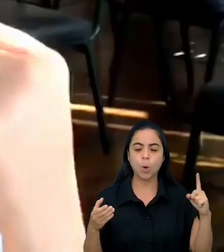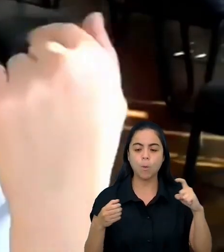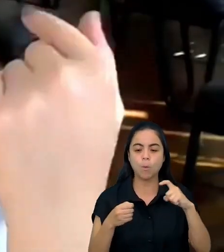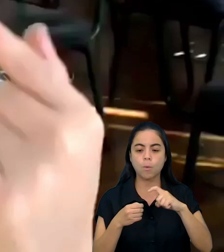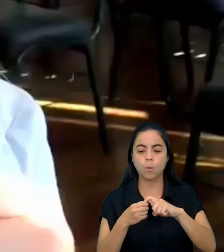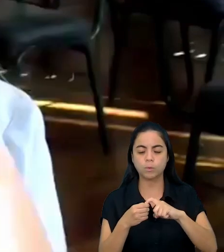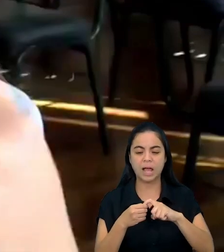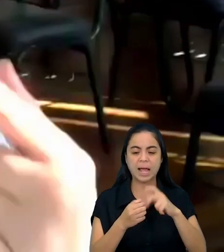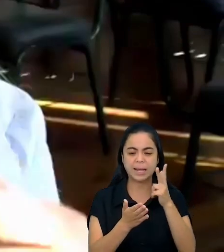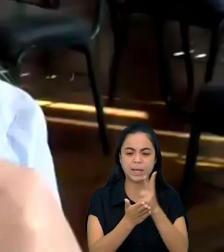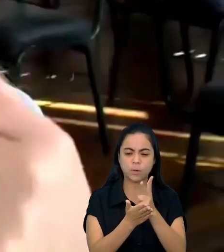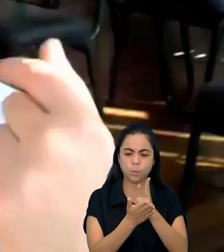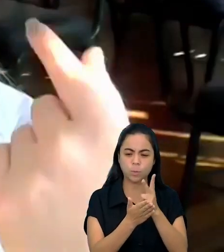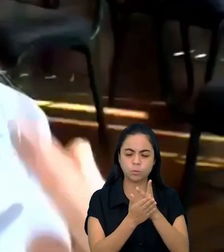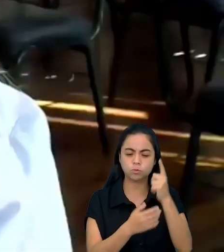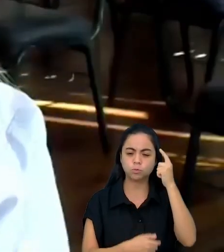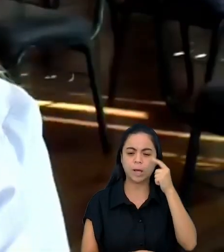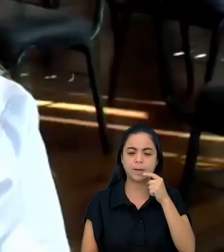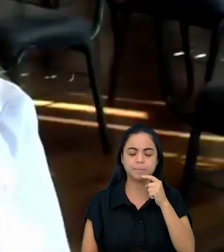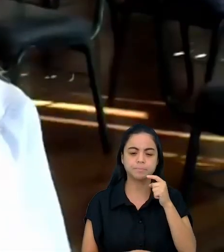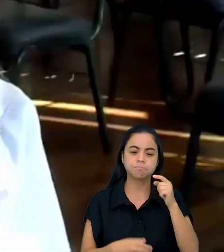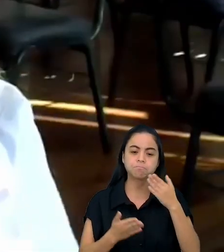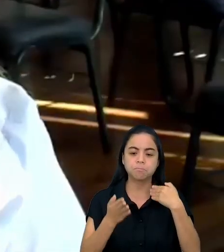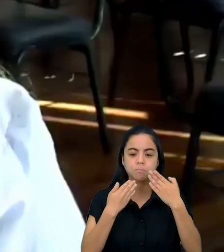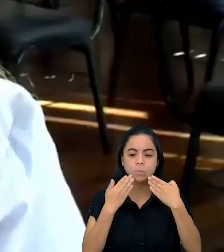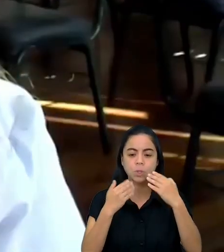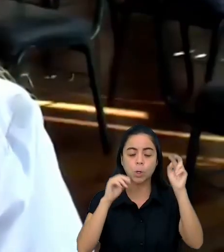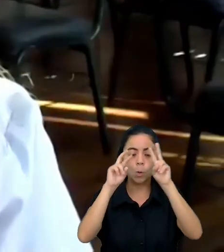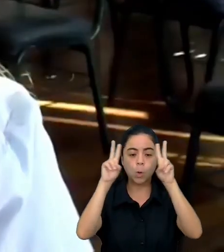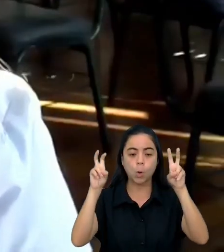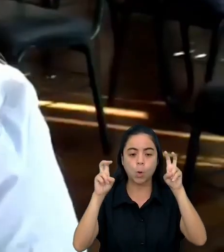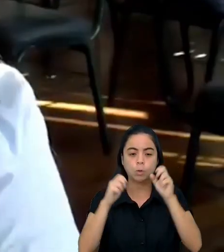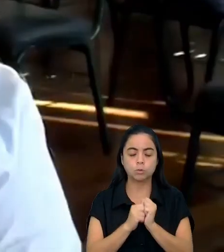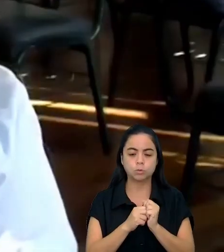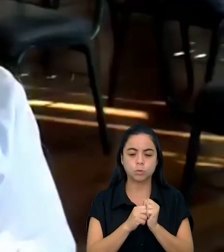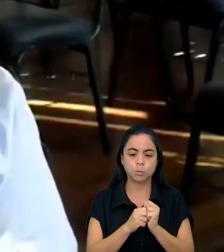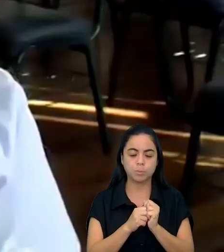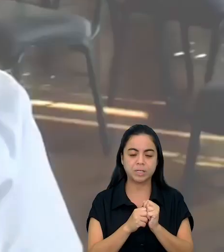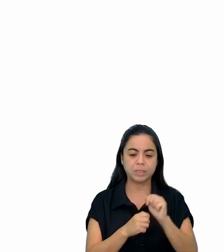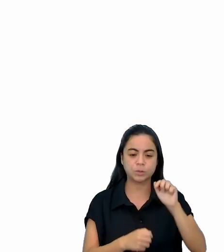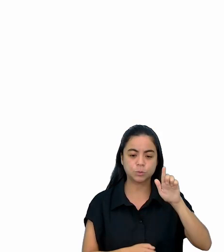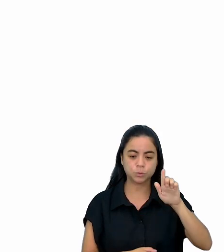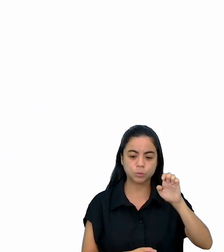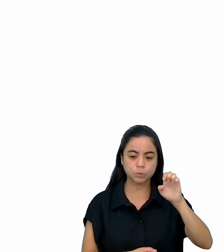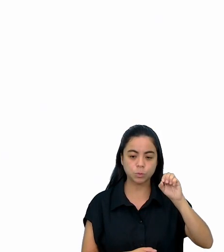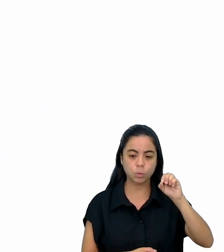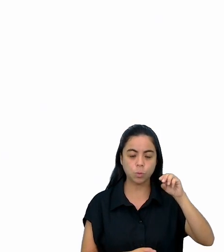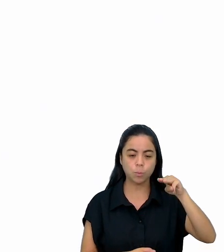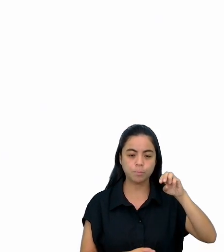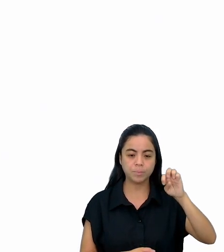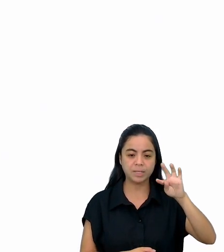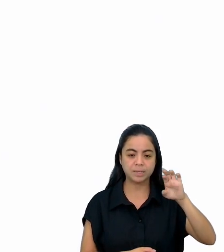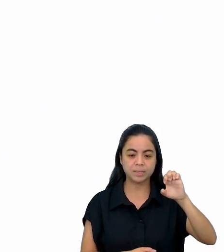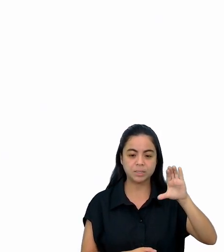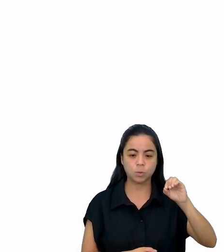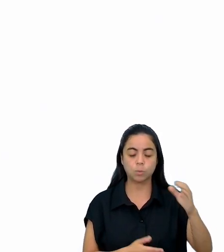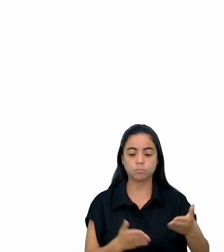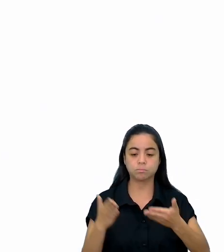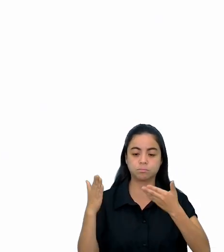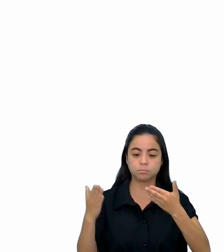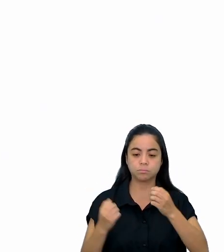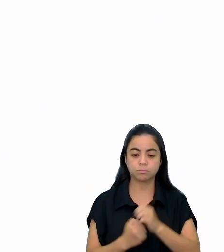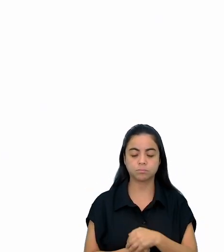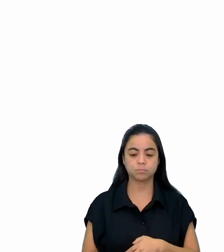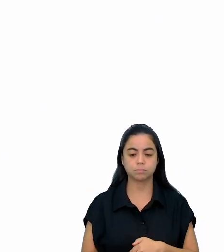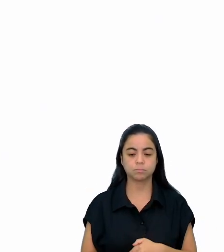vai continuar falando sobre o pensamento geométrico. Vou pedir para voltar o